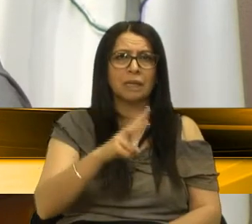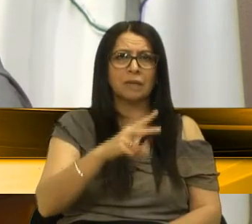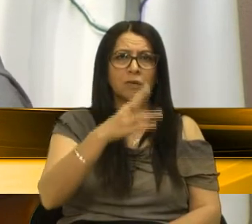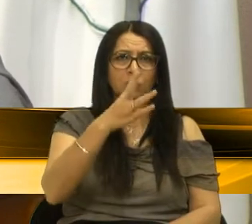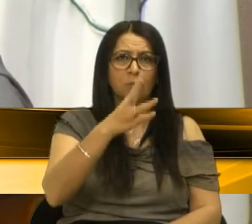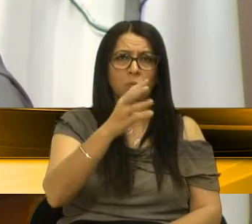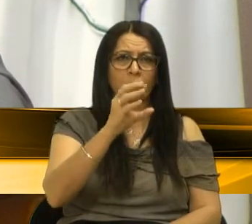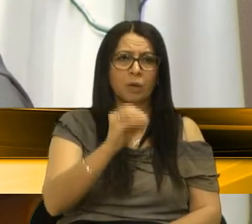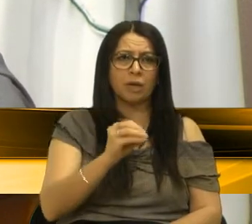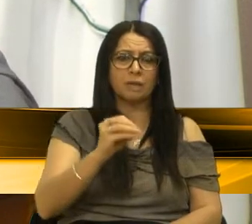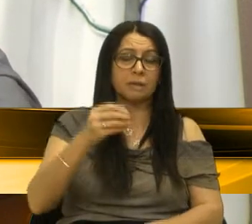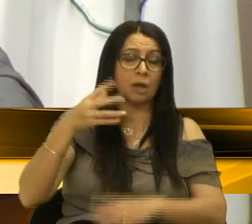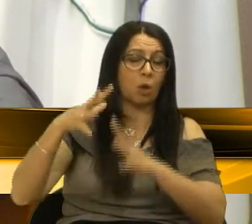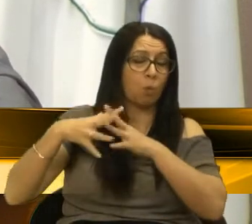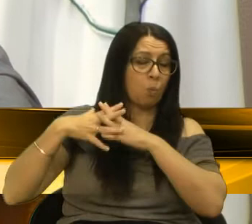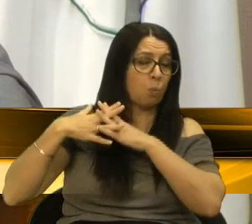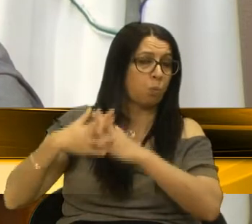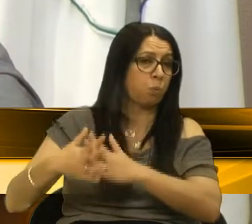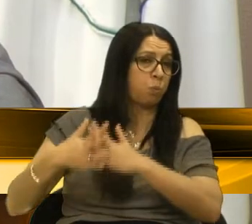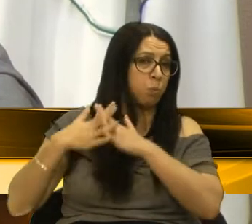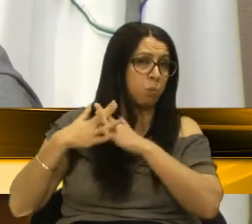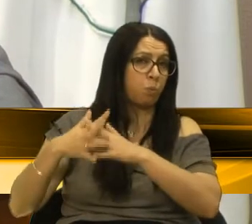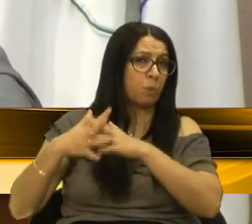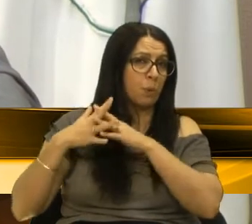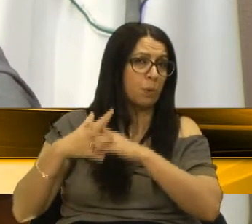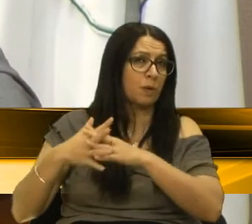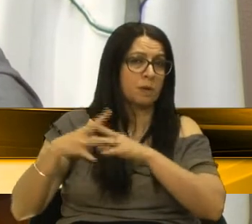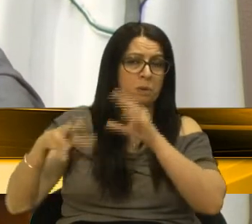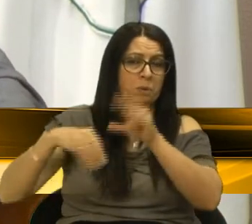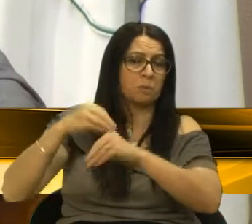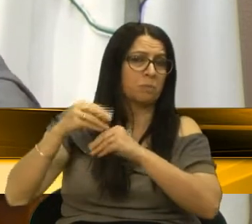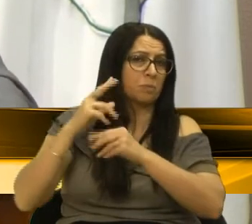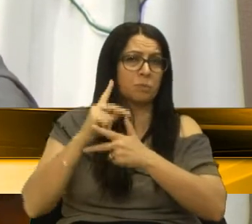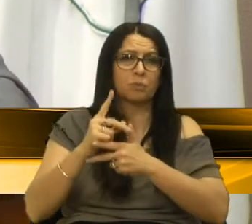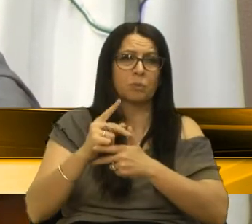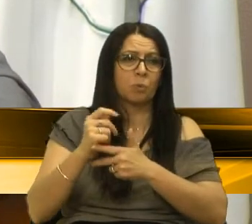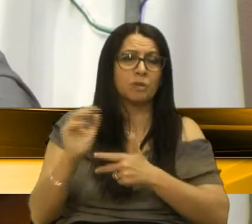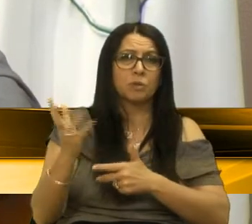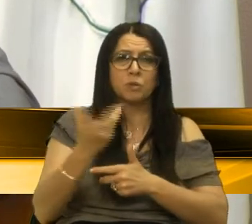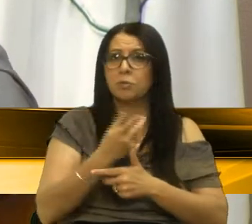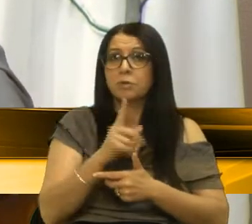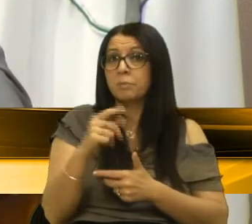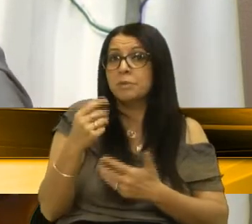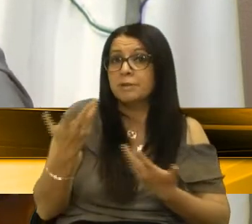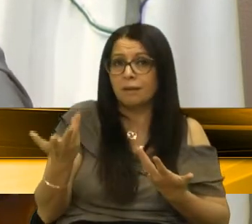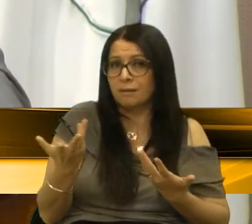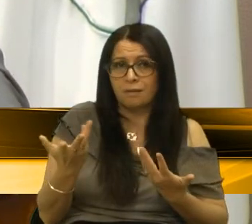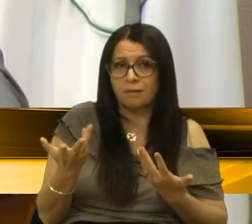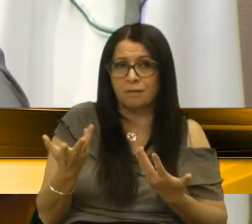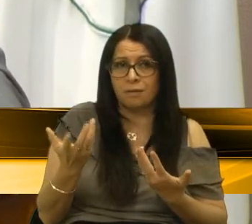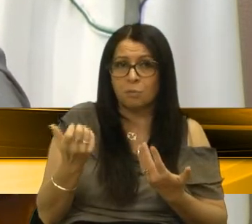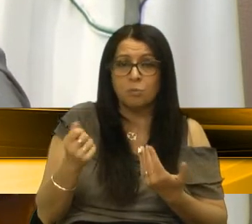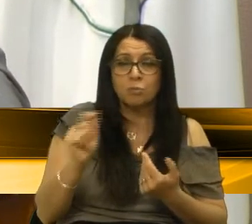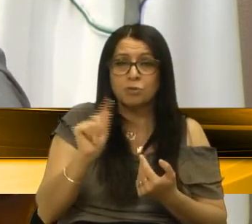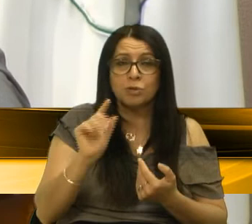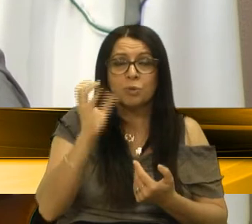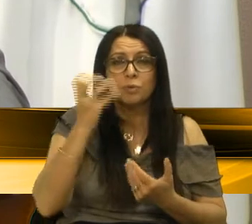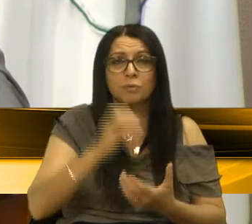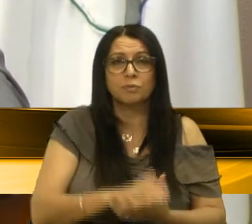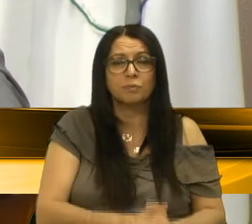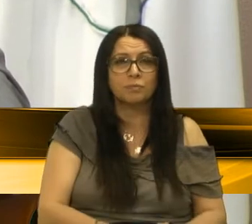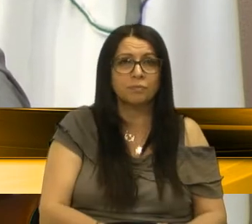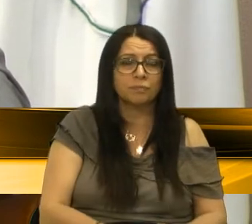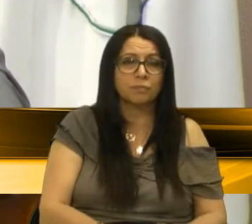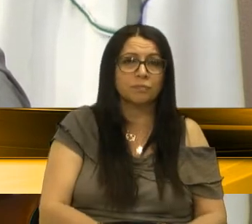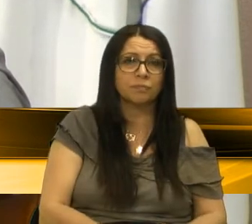240 polêmicas, a grande maioria delas totalmente dispensáveis, não podiam ter acontecido. Por favor,